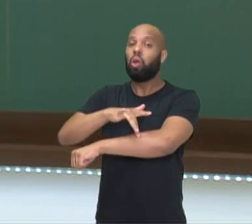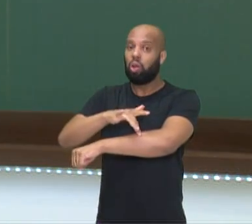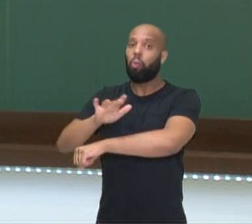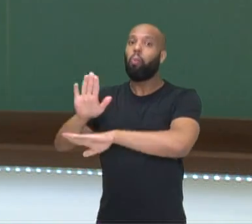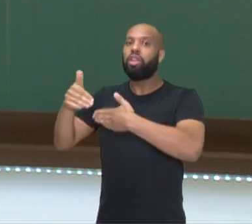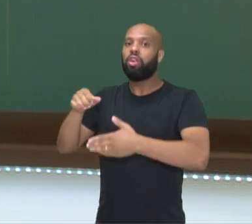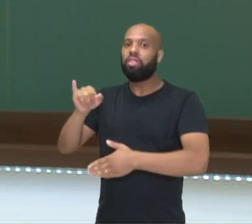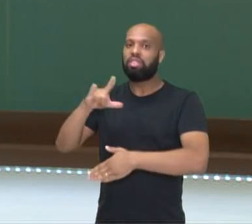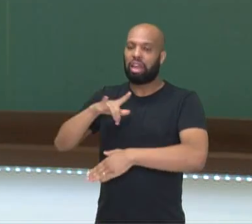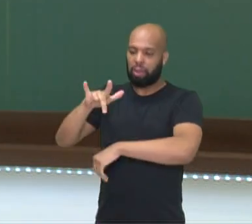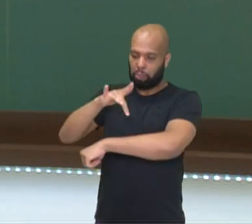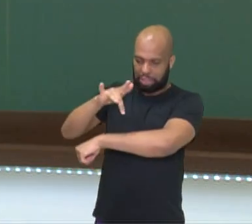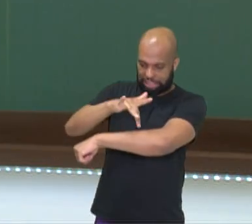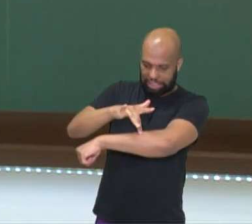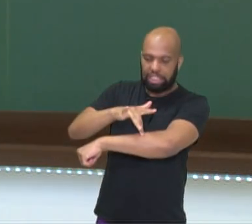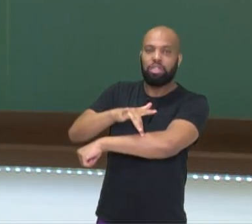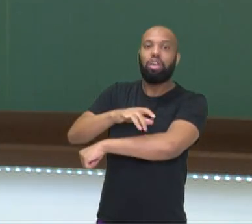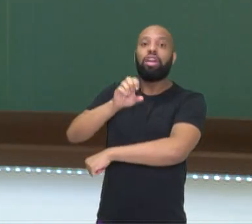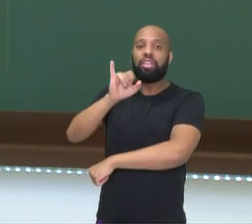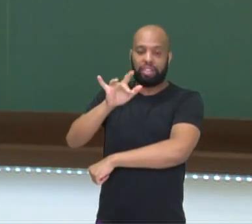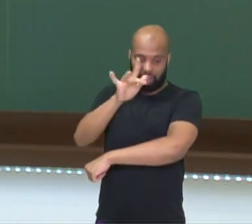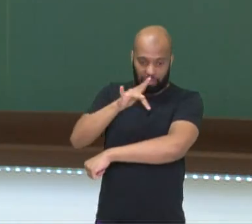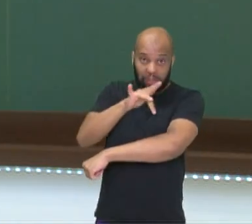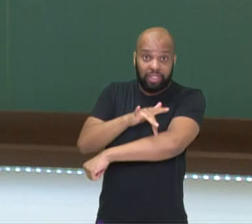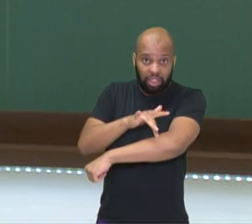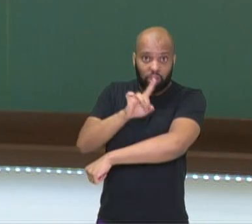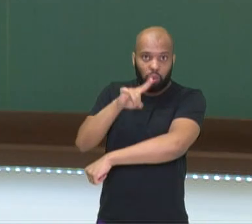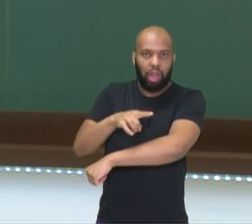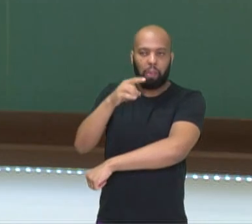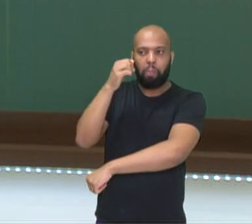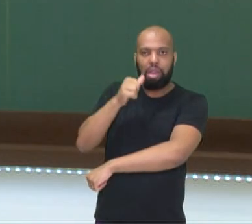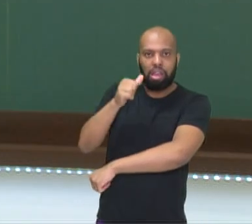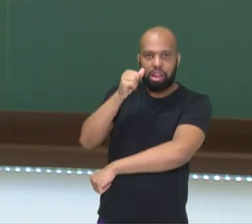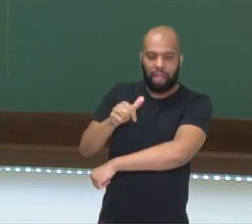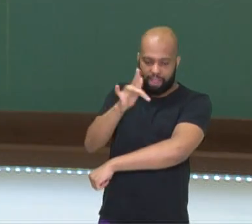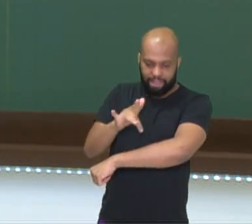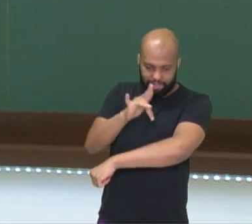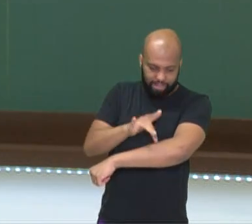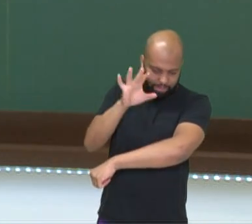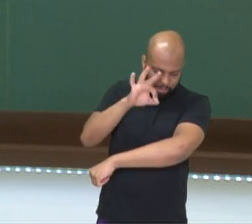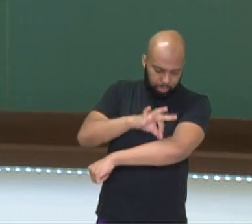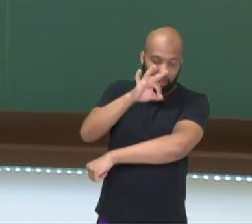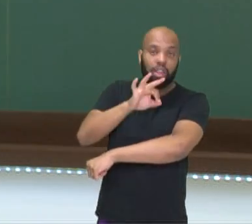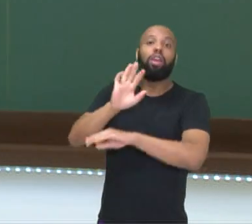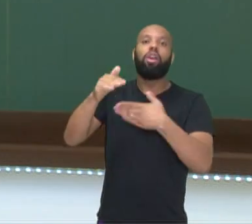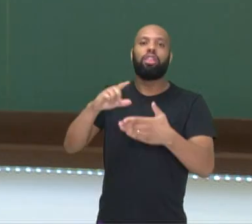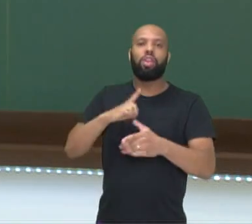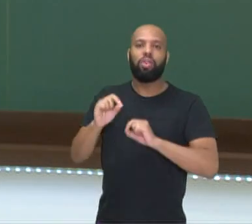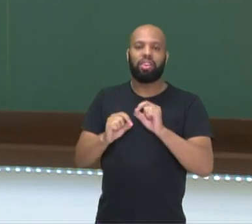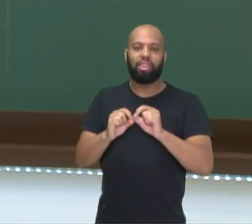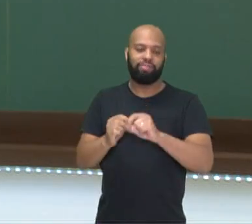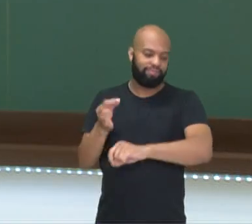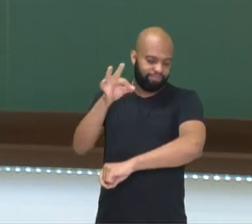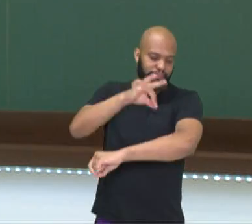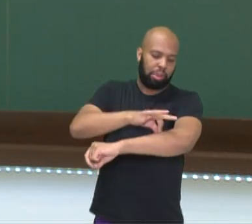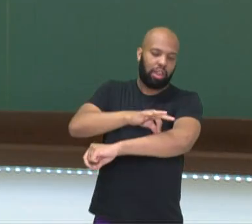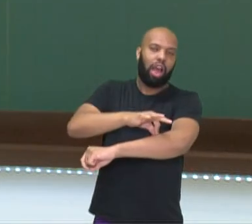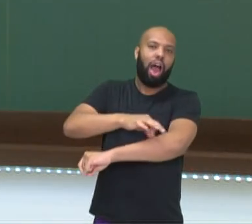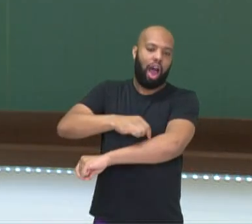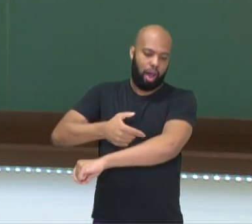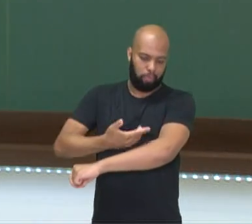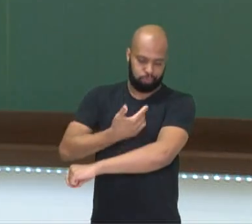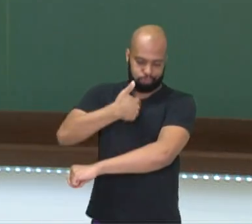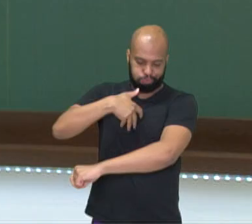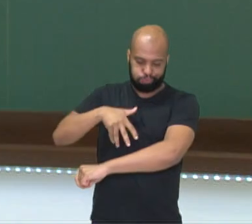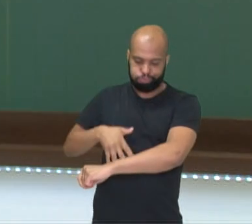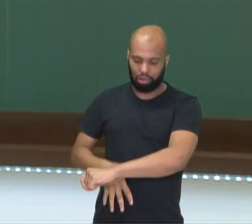esse mosquito, a fêmea, pica as pessoas, esse protozoário adentra o nosso corpo. Então, muitas dessas